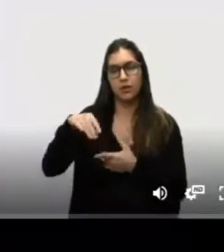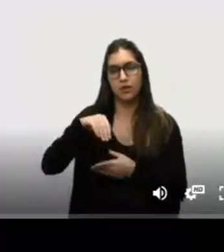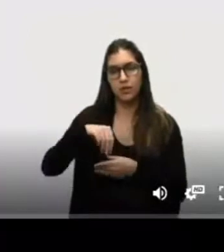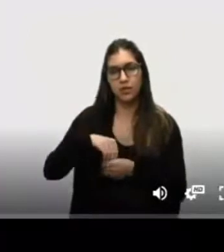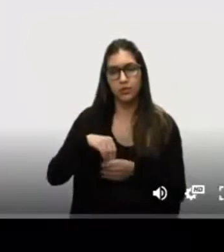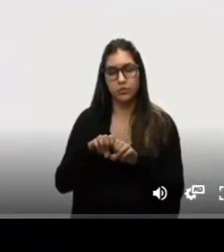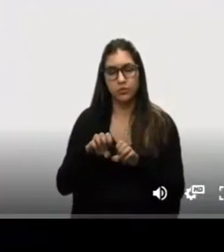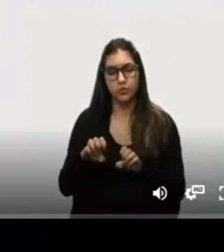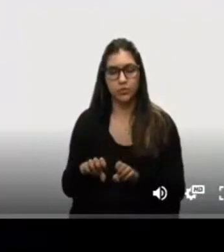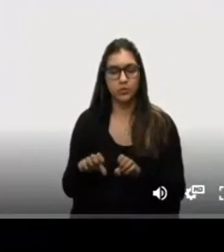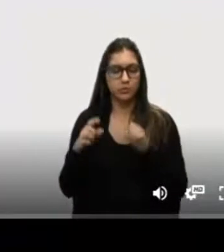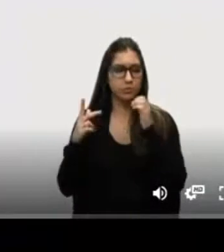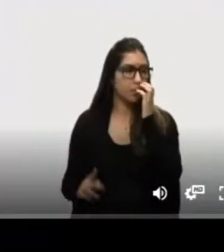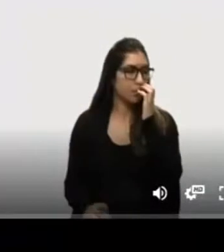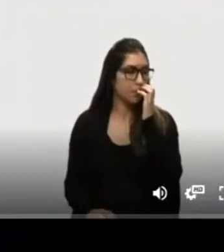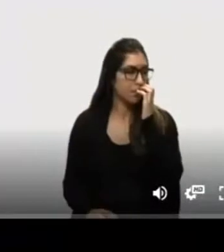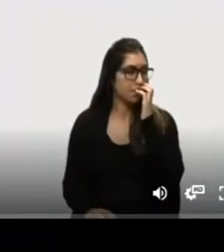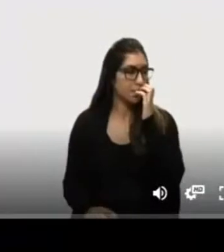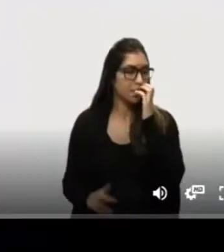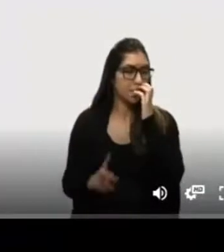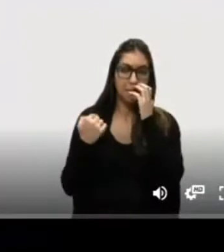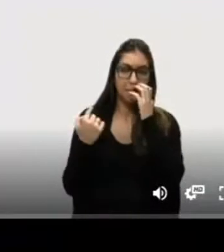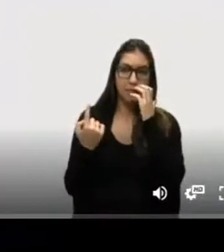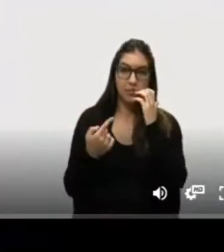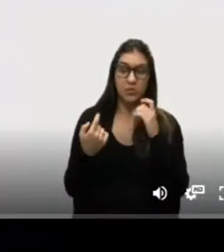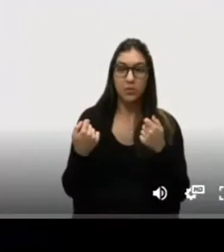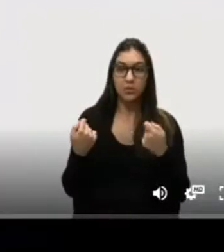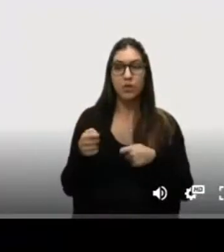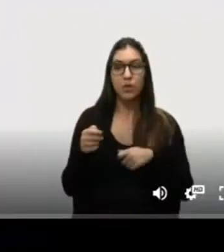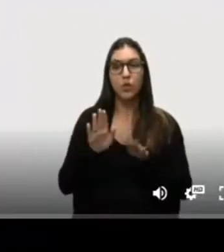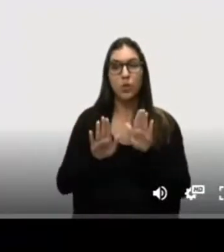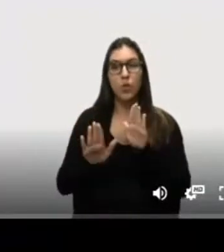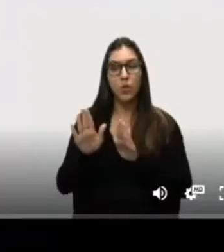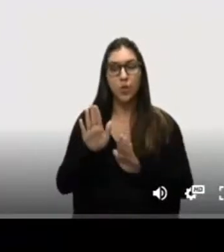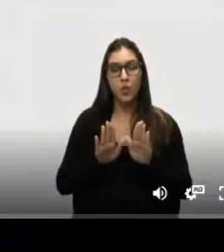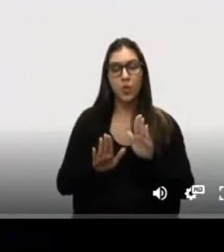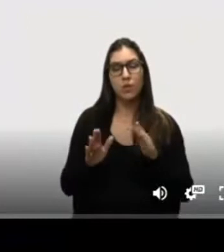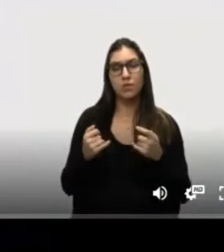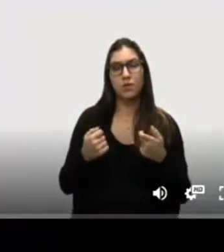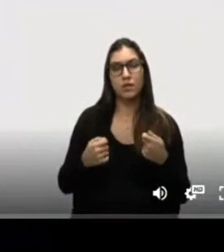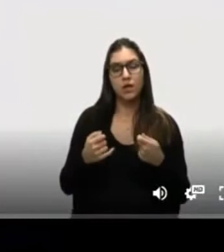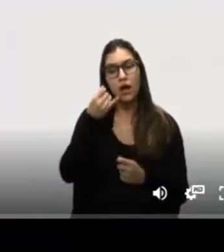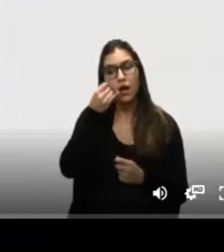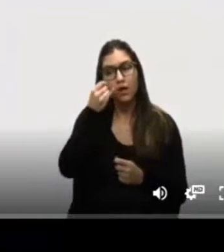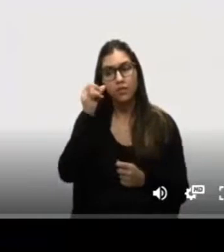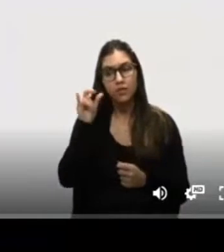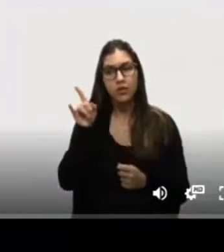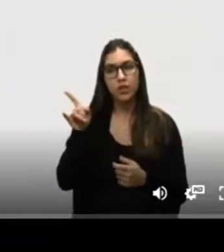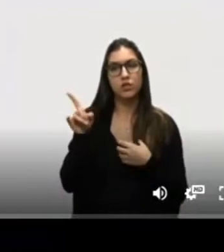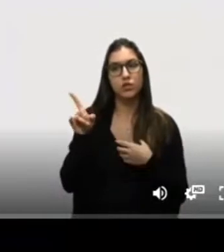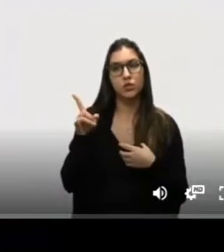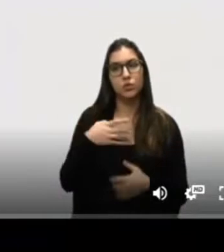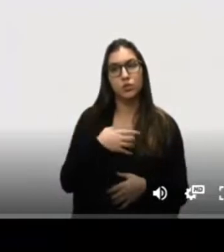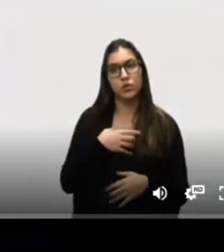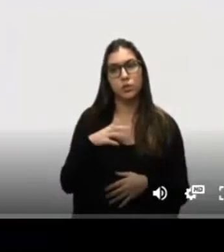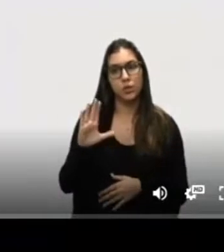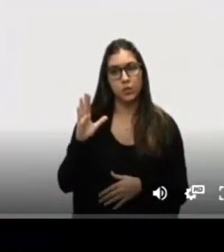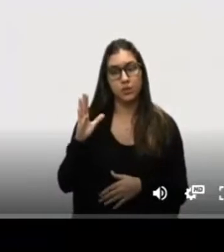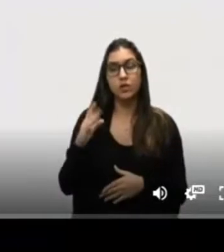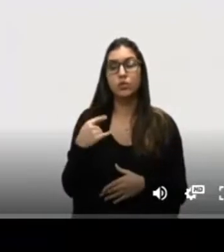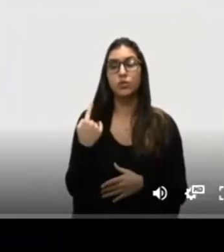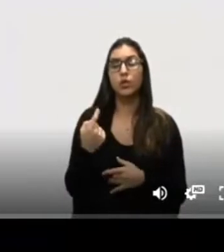da estrutura do equipamento. Então, nós devemos tomar cuidado, para evitar que esse tipo de situação aconteça. Então, o que